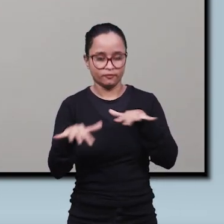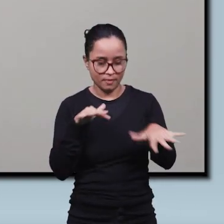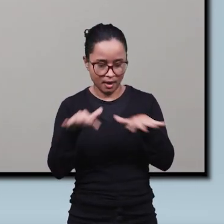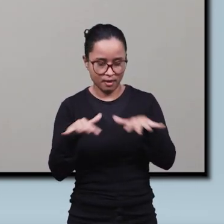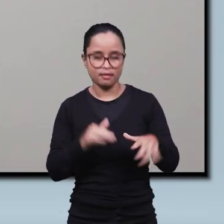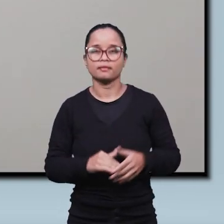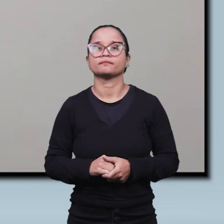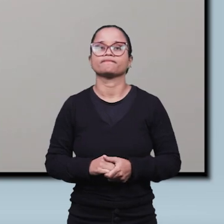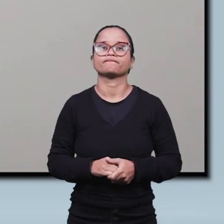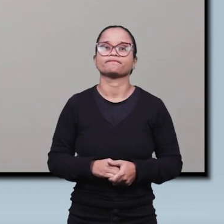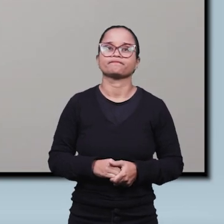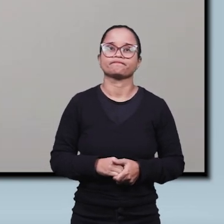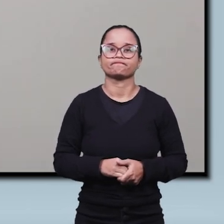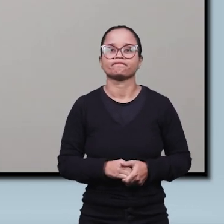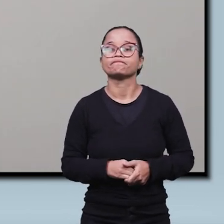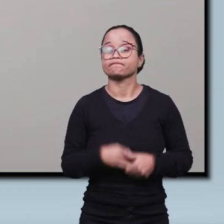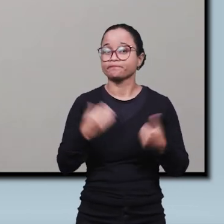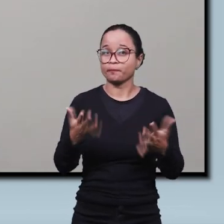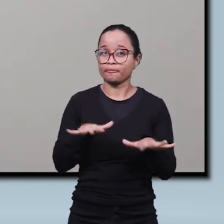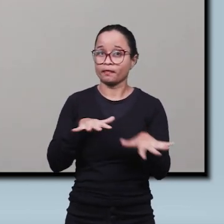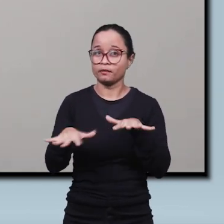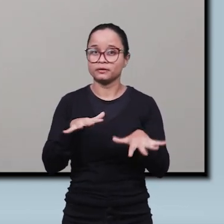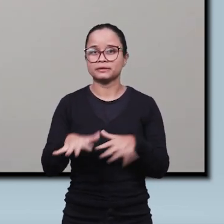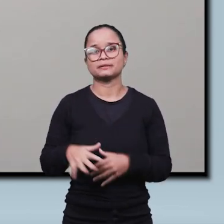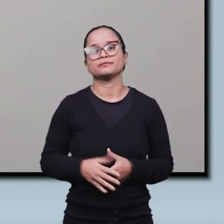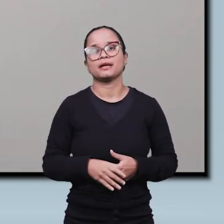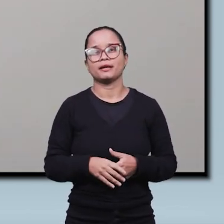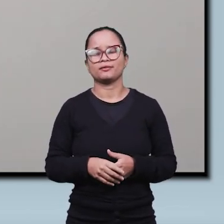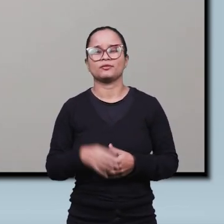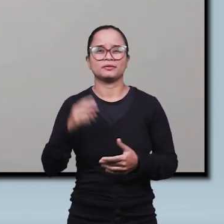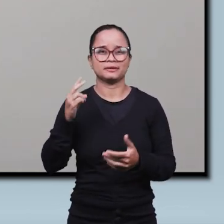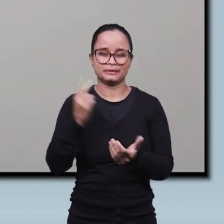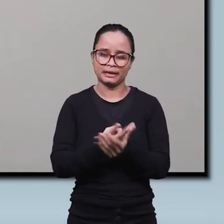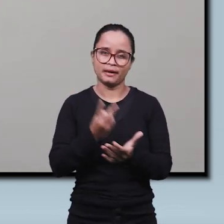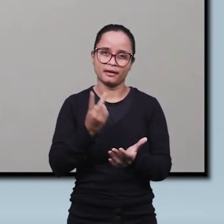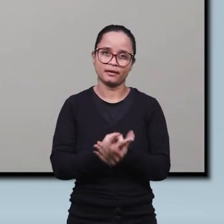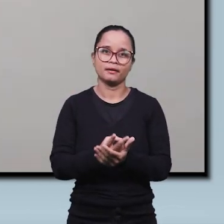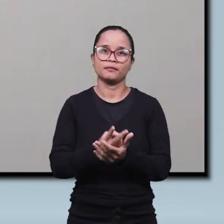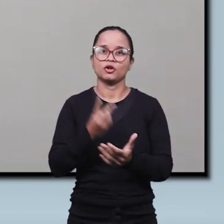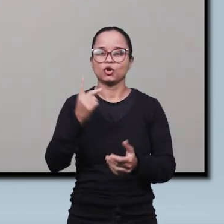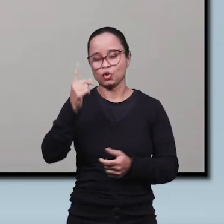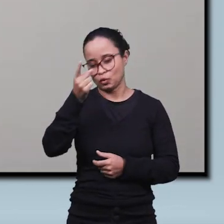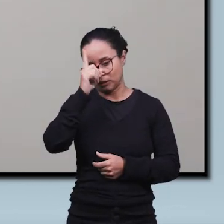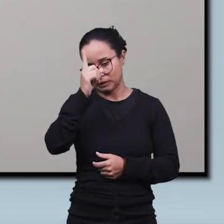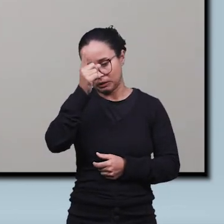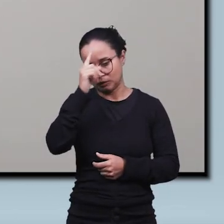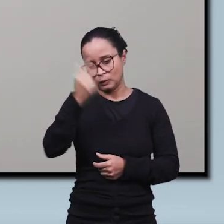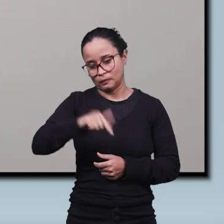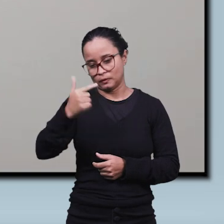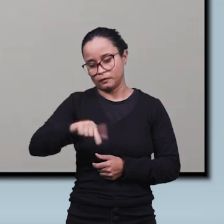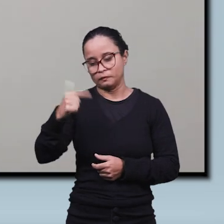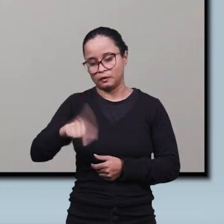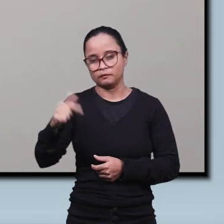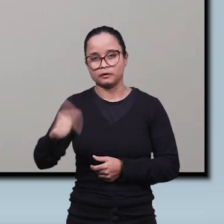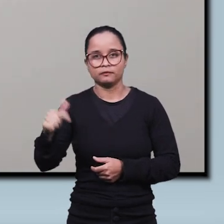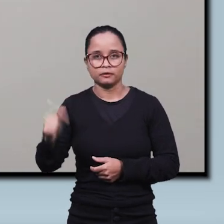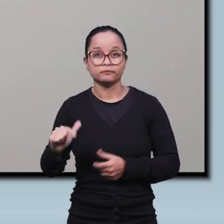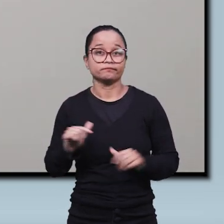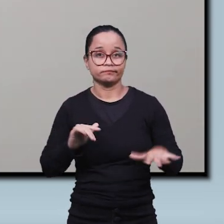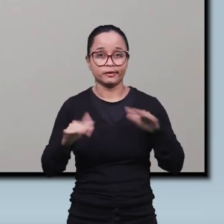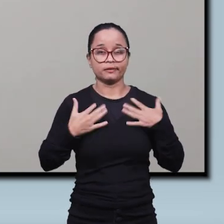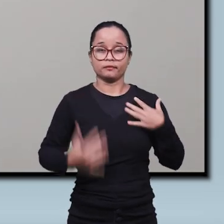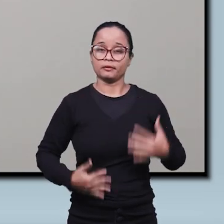movimento, né? Aquele movimento vicioso no sentido de contínuos, repetitivos, e isso